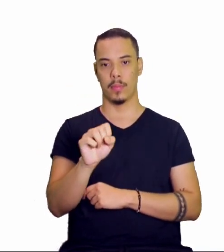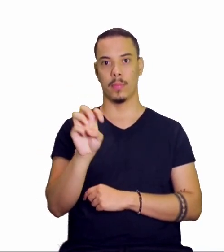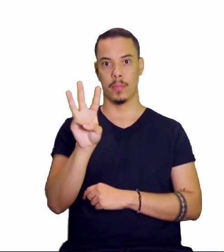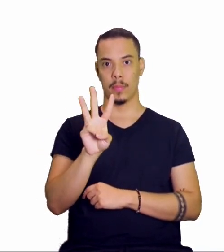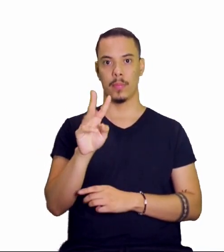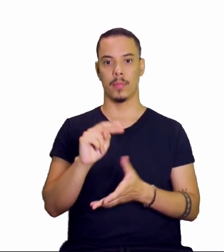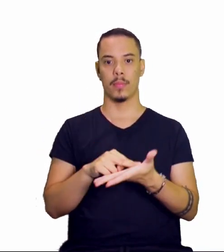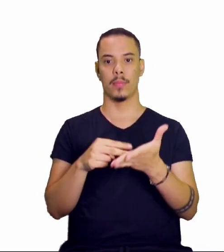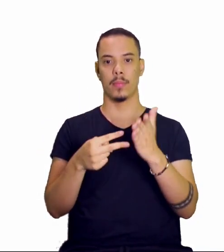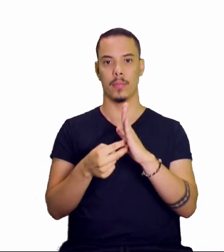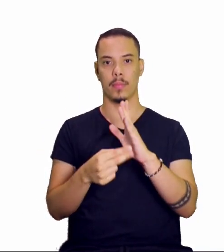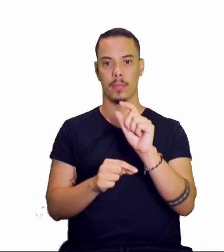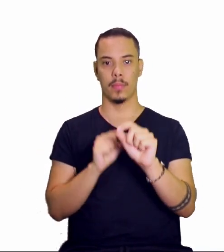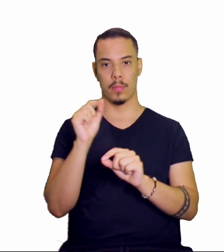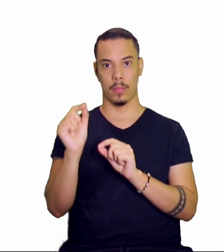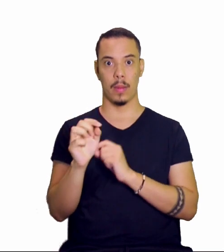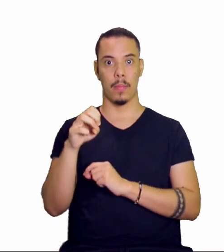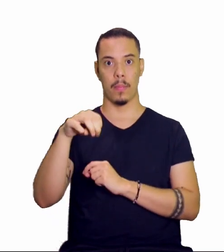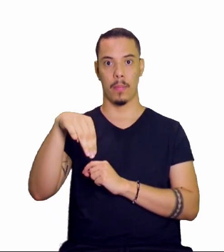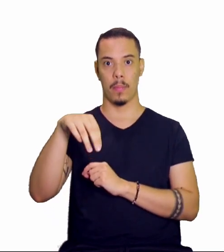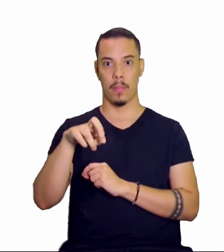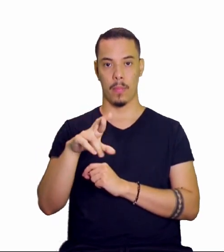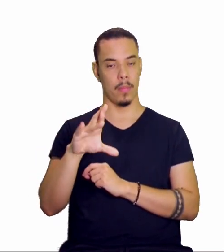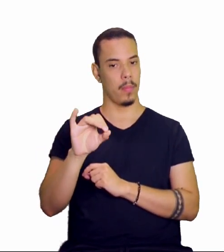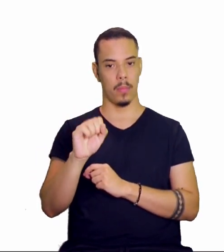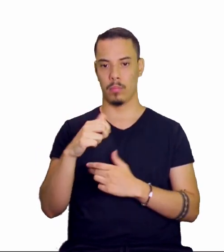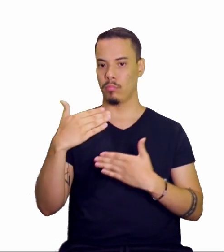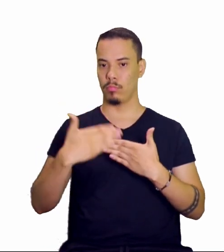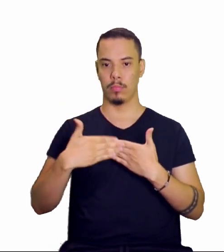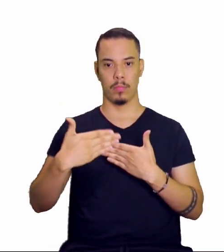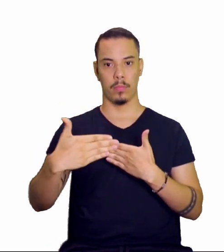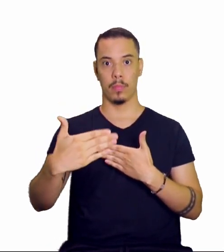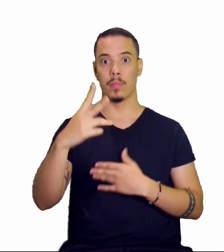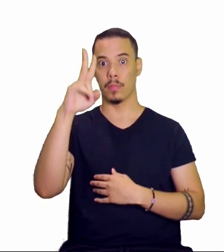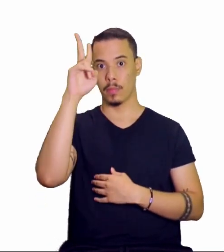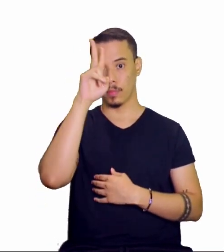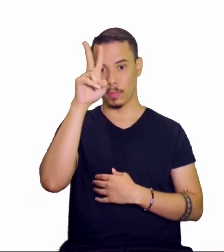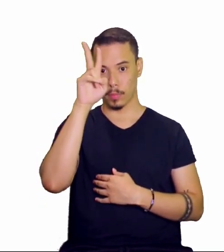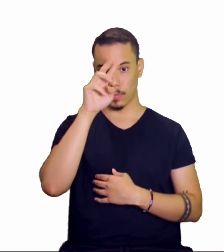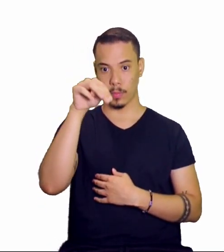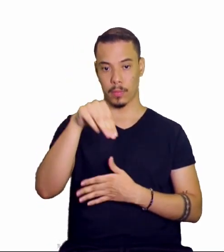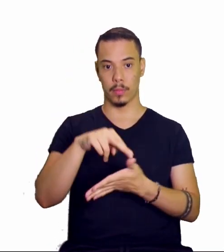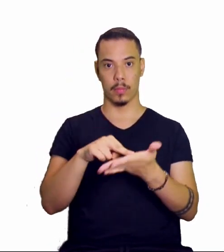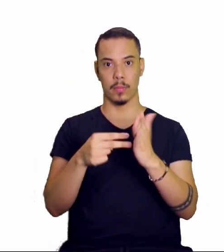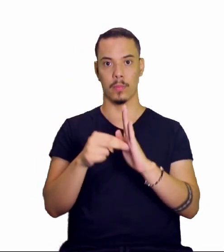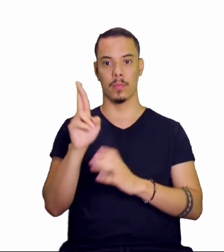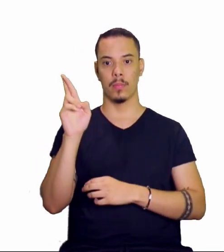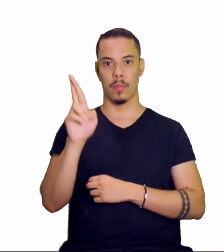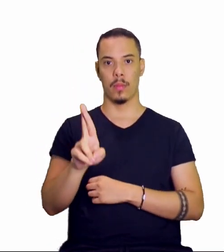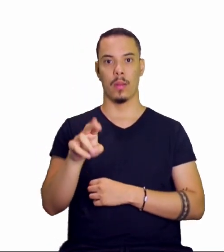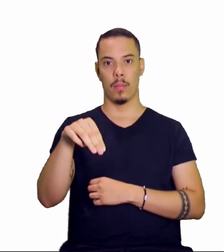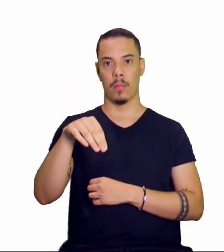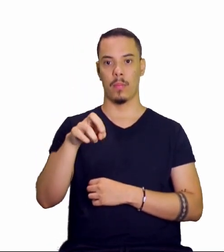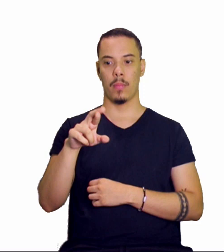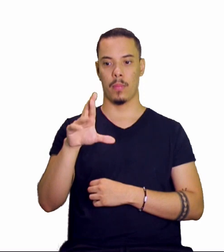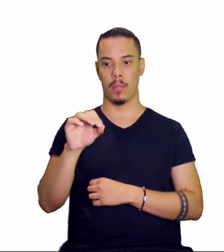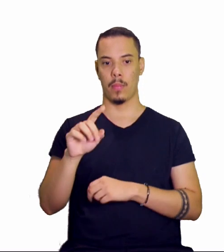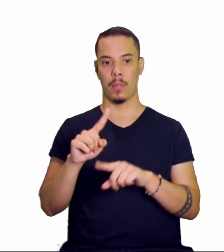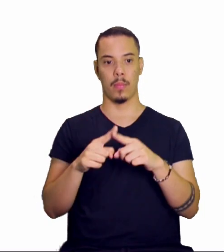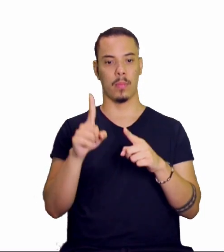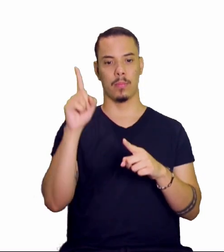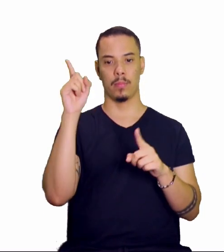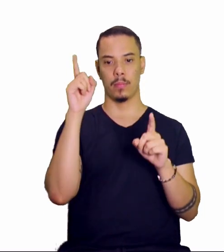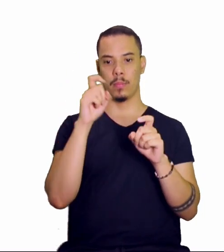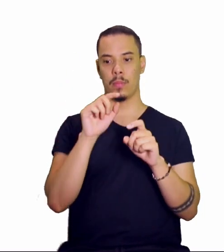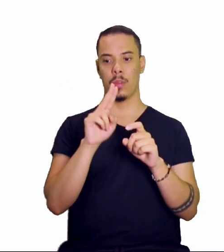é 1,83 metros. E assim por diante. Exatamente. Lembrando que o M representa metro. Mas seria muito difícil